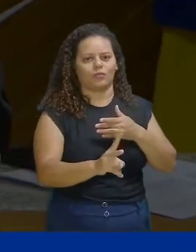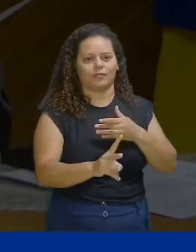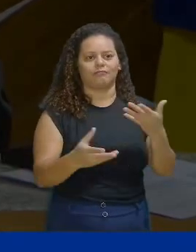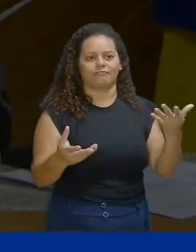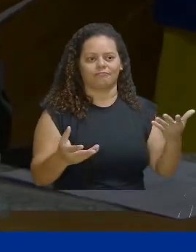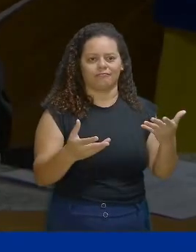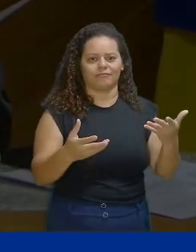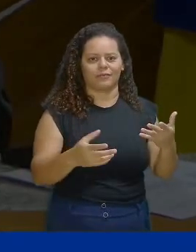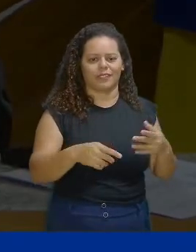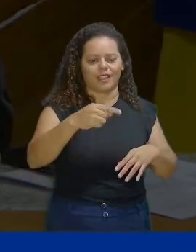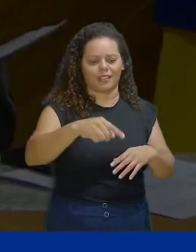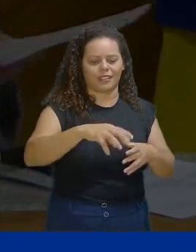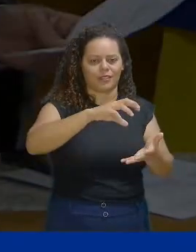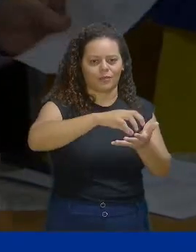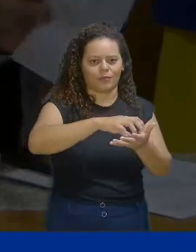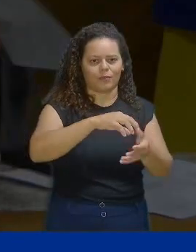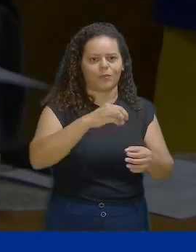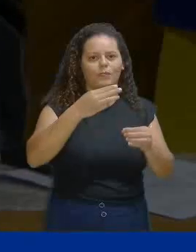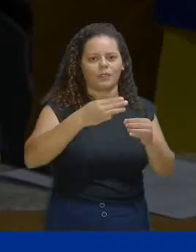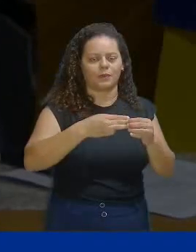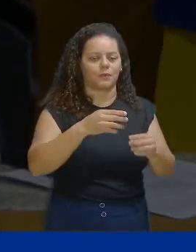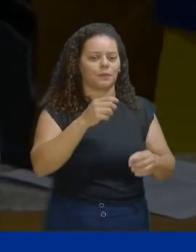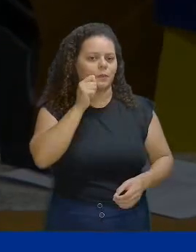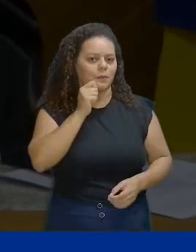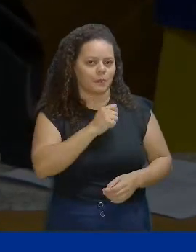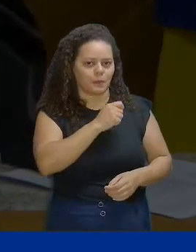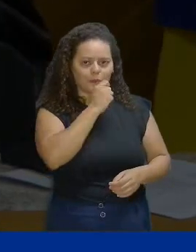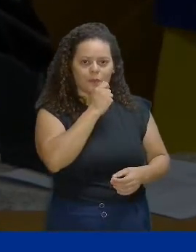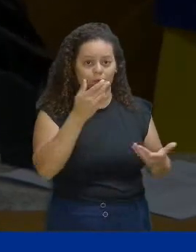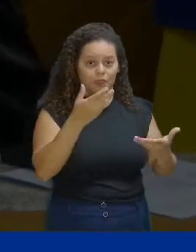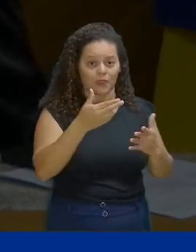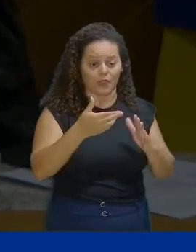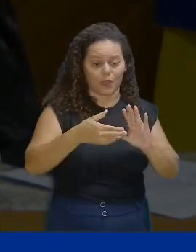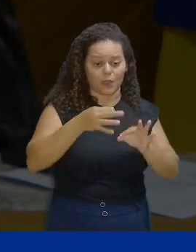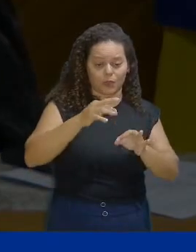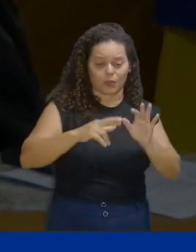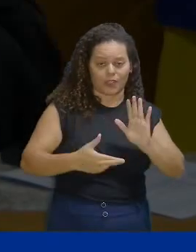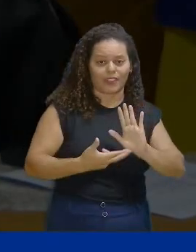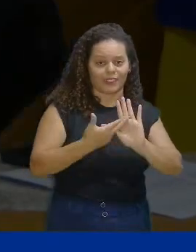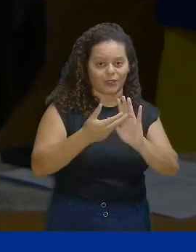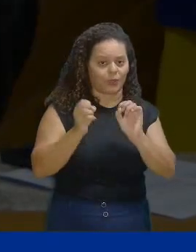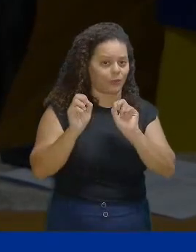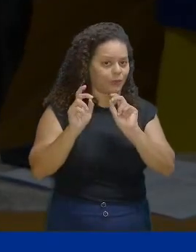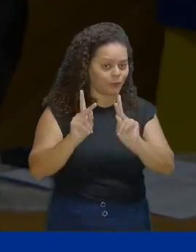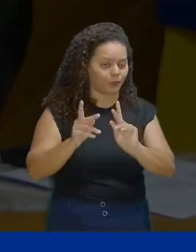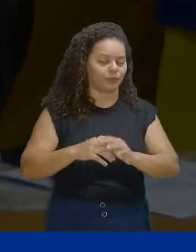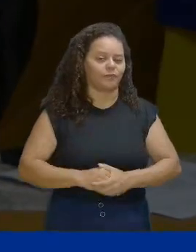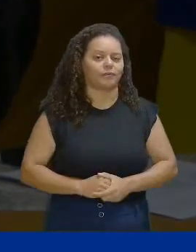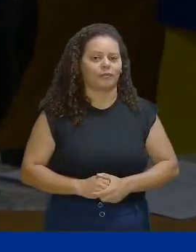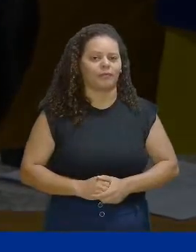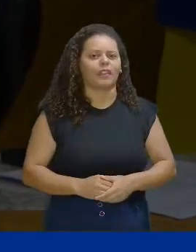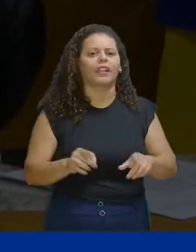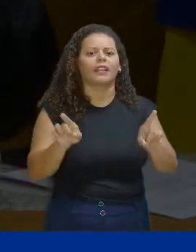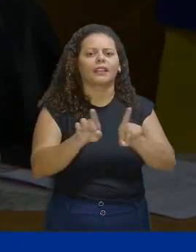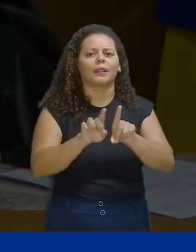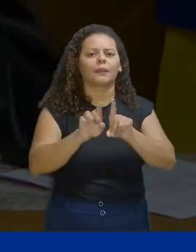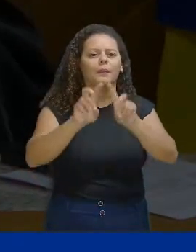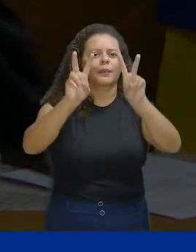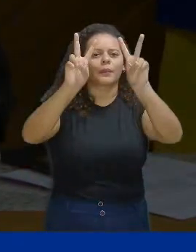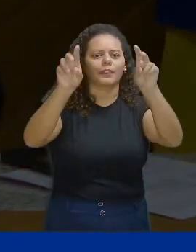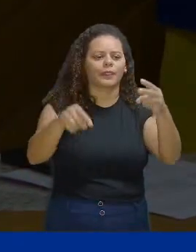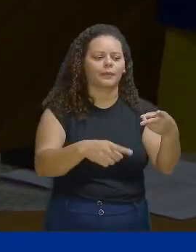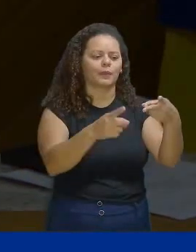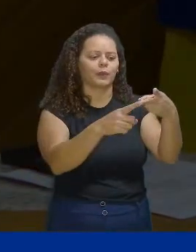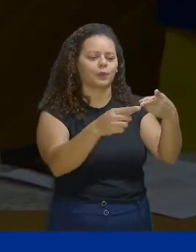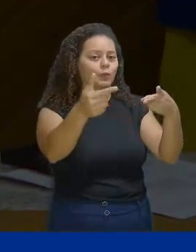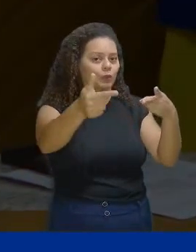sede do município de Macapá, nos termos do voto do juiz relator. O segundo diz respeito a ela também. Eu vou